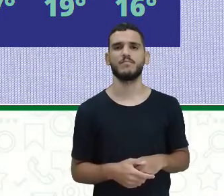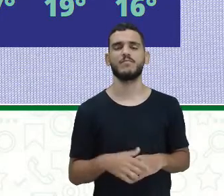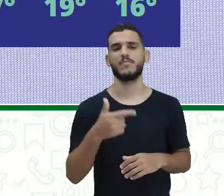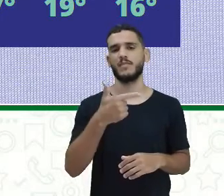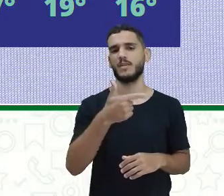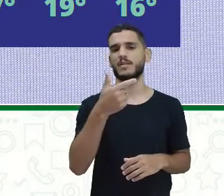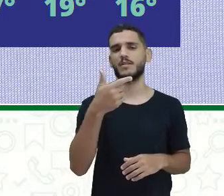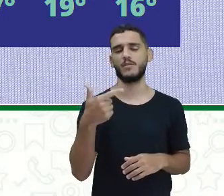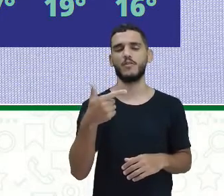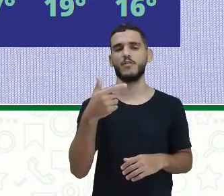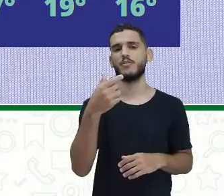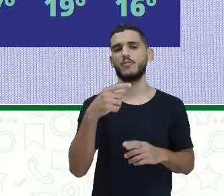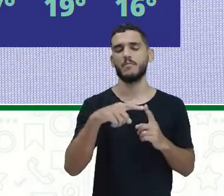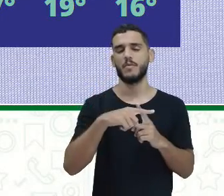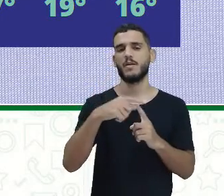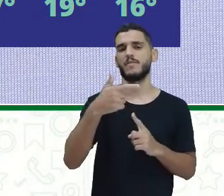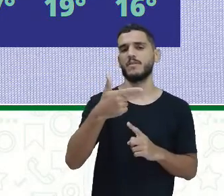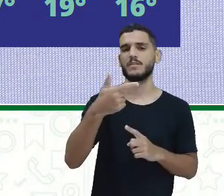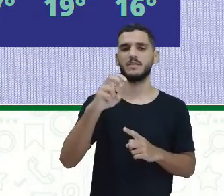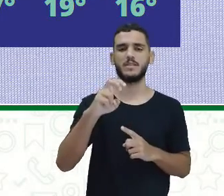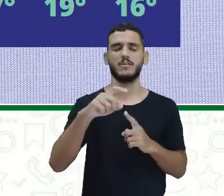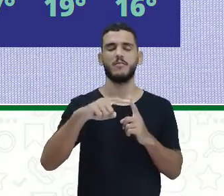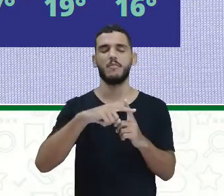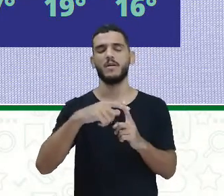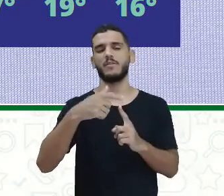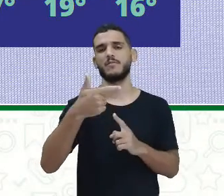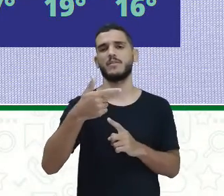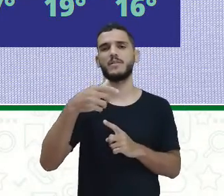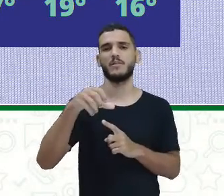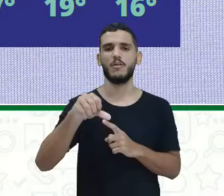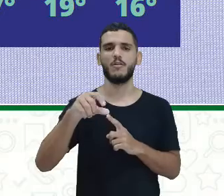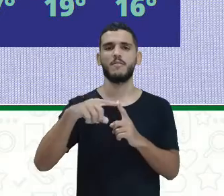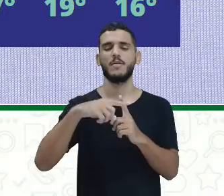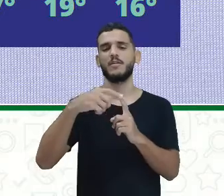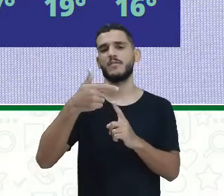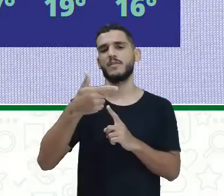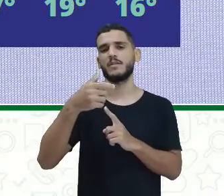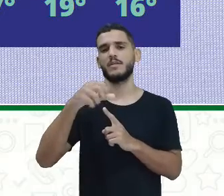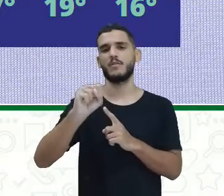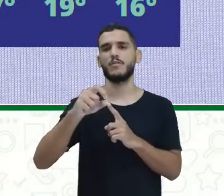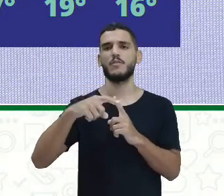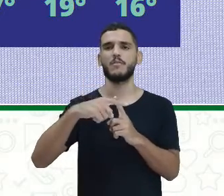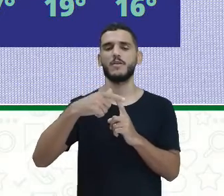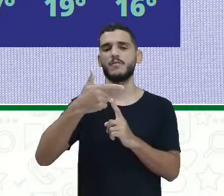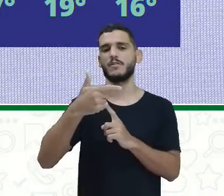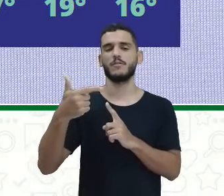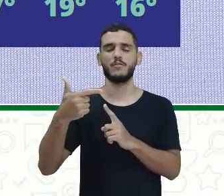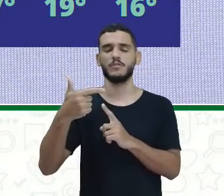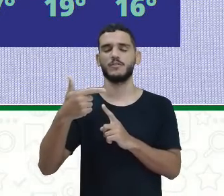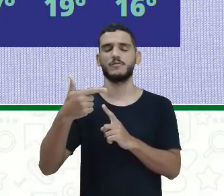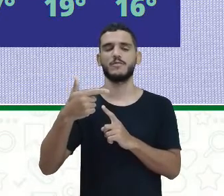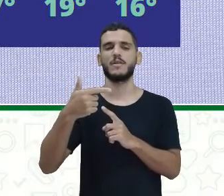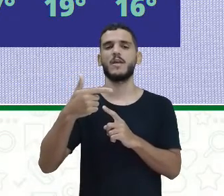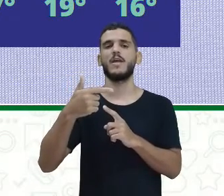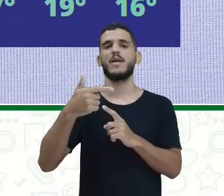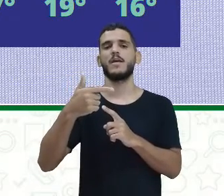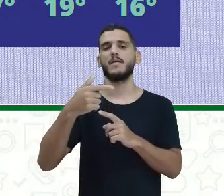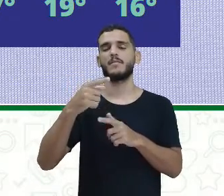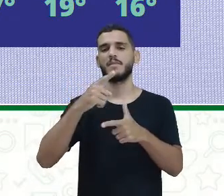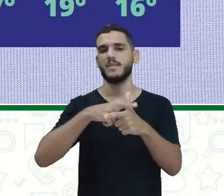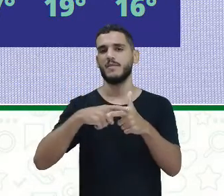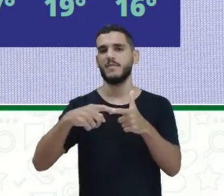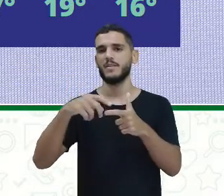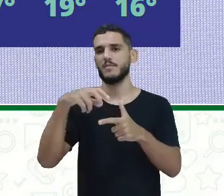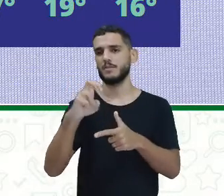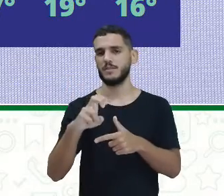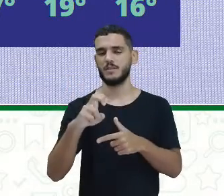22 mais 25 mais 29 mais 28 mais 22, né? Porque na quinta